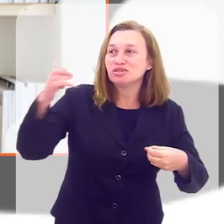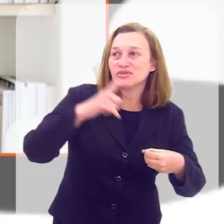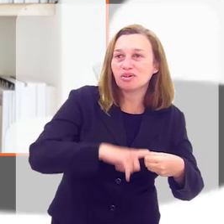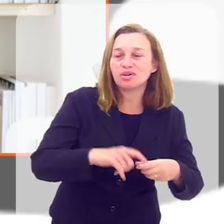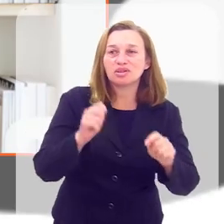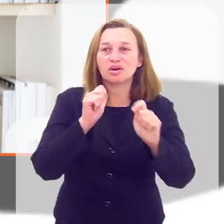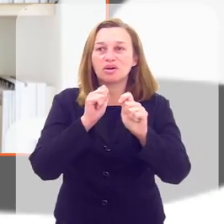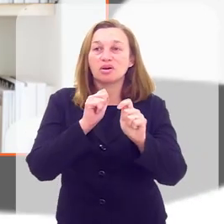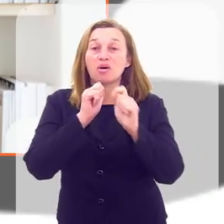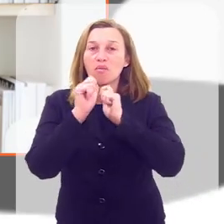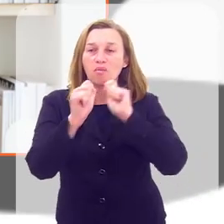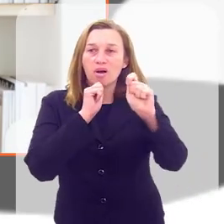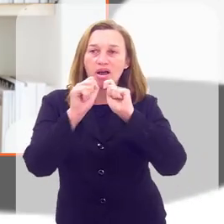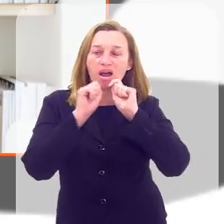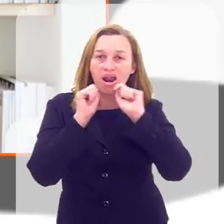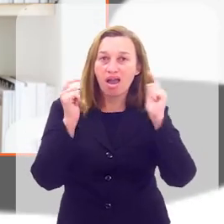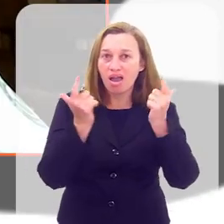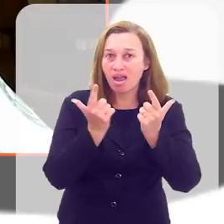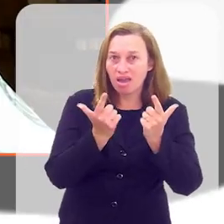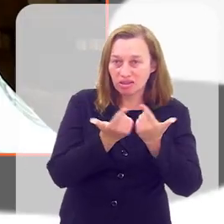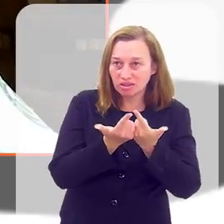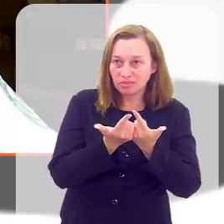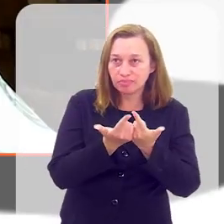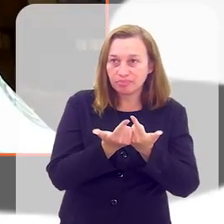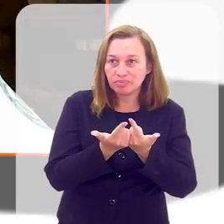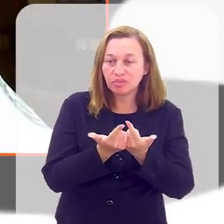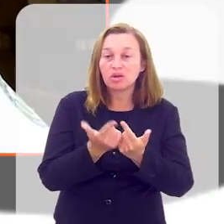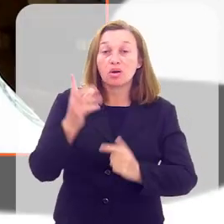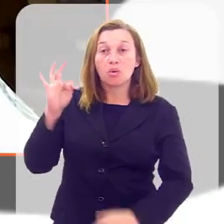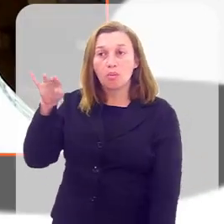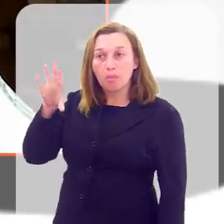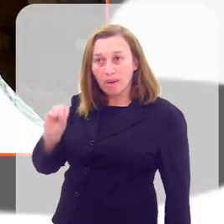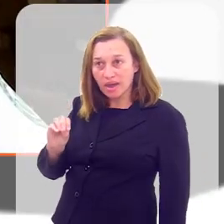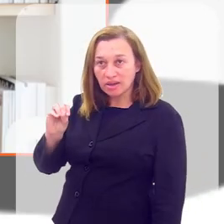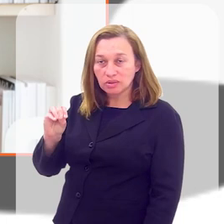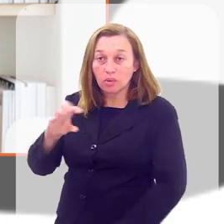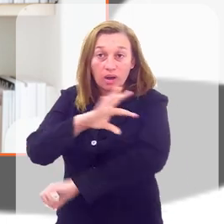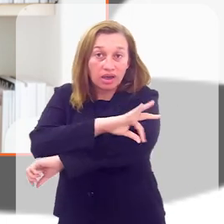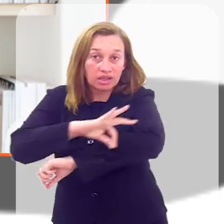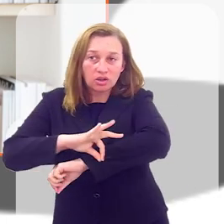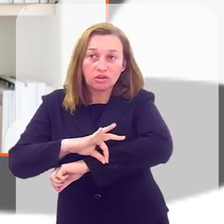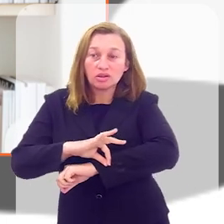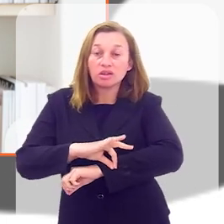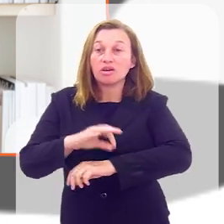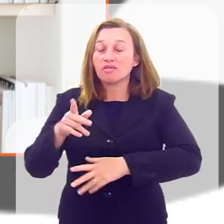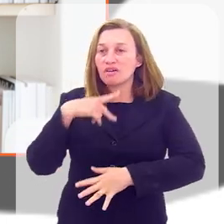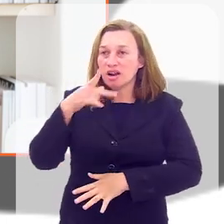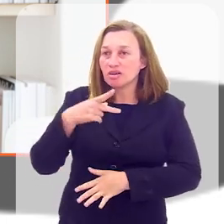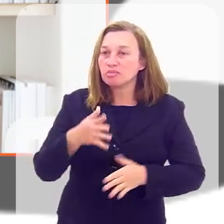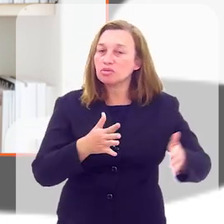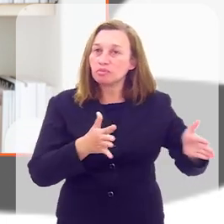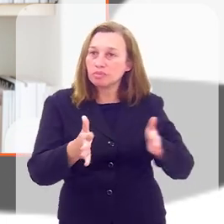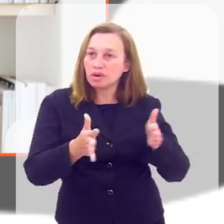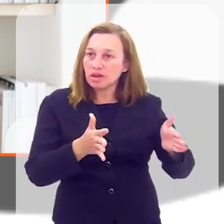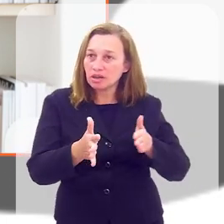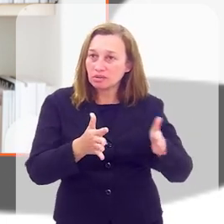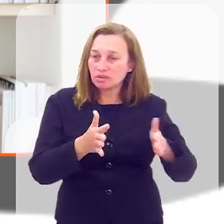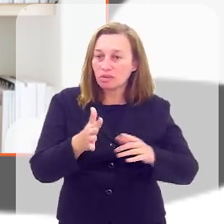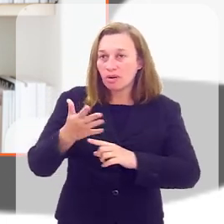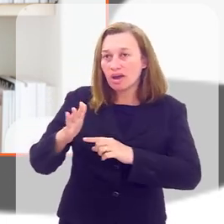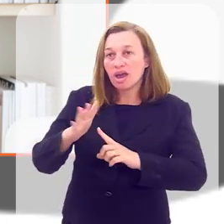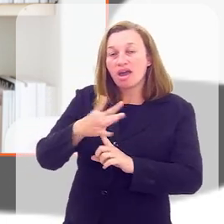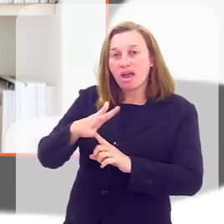estamos de volta com a alerj entrevista hoje com Beto Becker arquiteto da Quick House e fomos para o intervalo falando sobre a parte elétrica